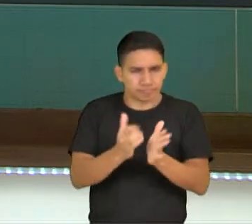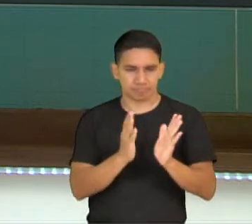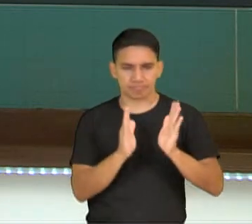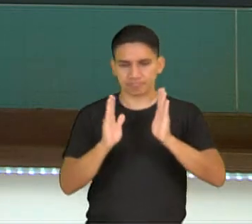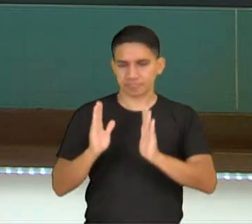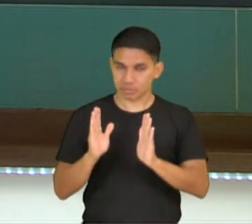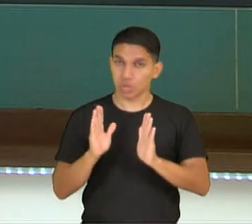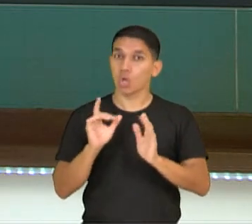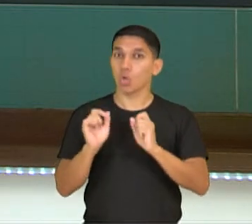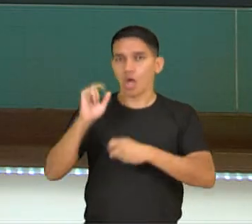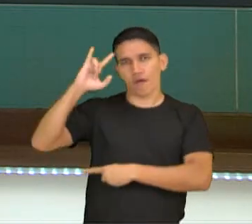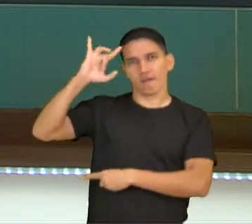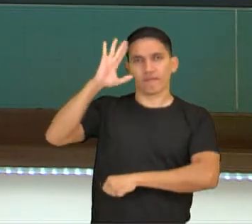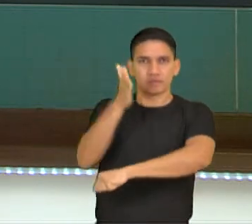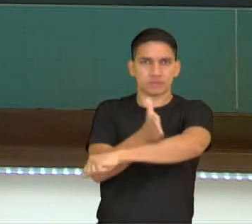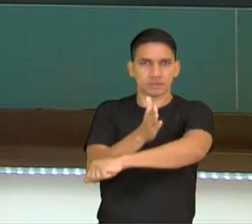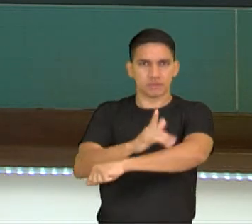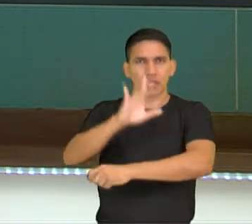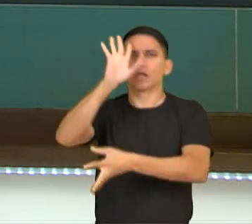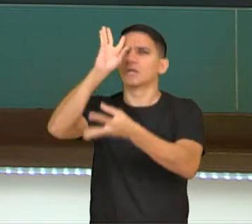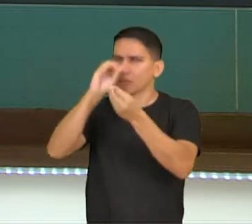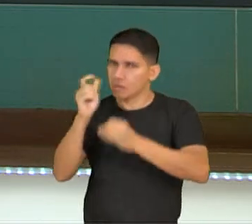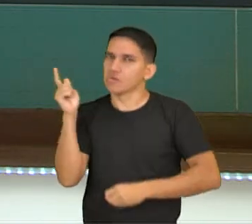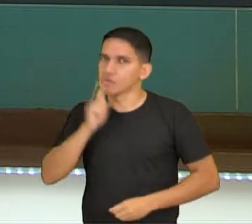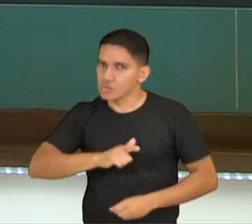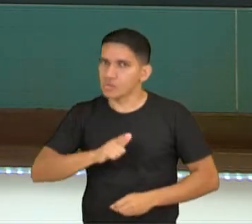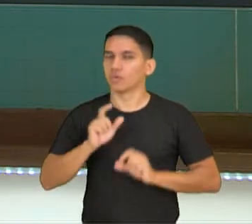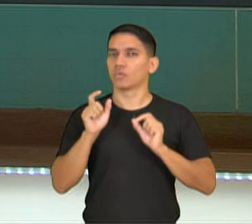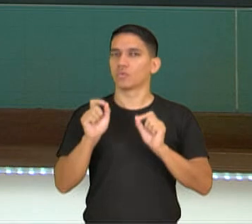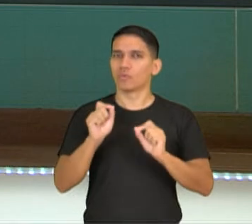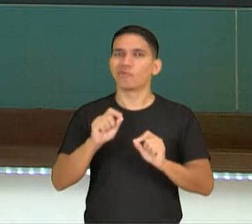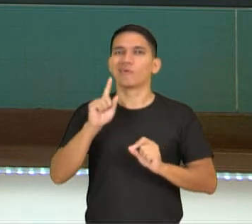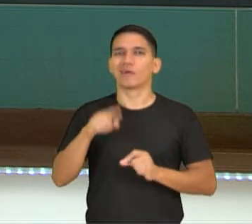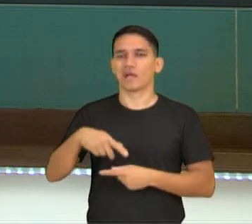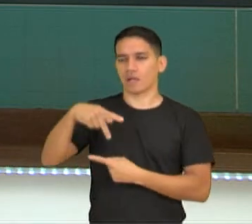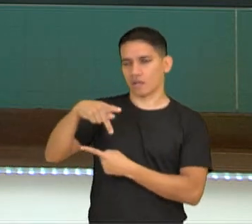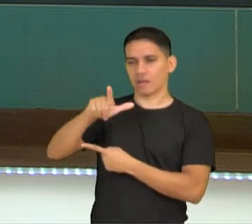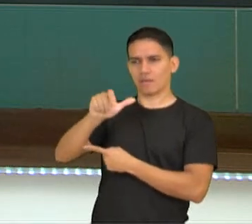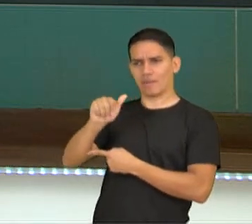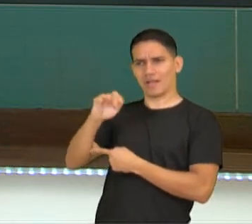filosofia medieval, nós vamos entender o